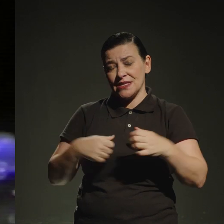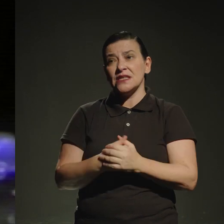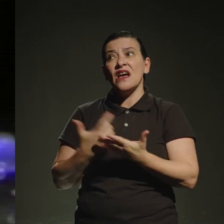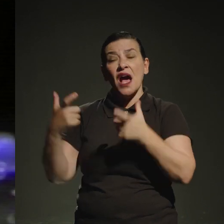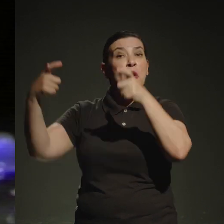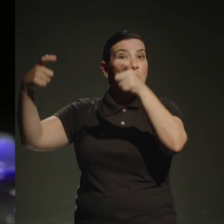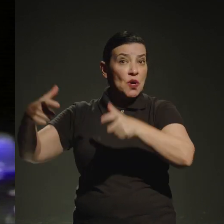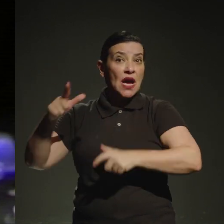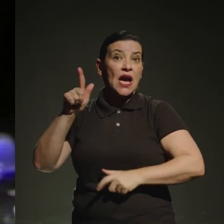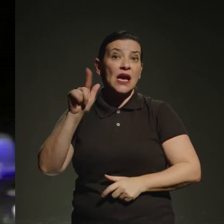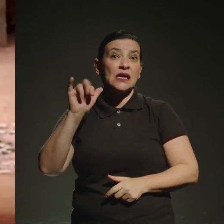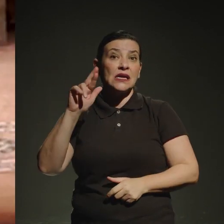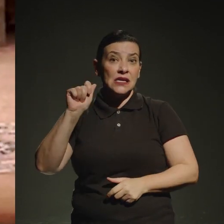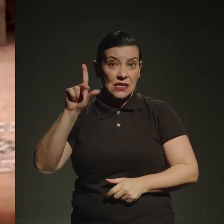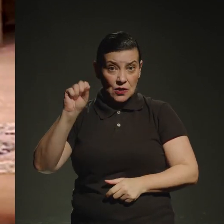pedindo licença.